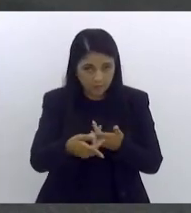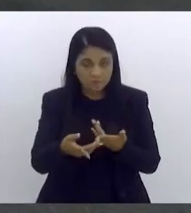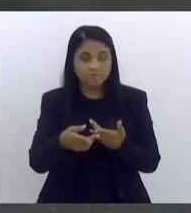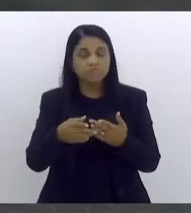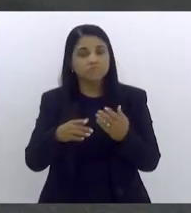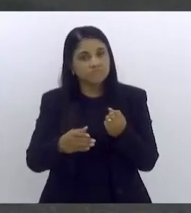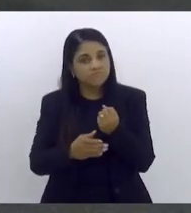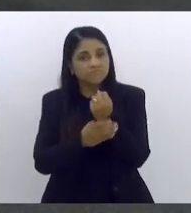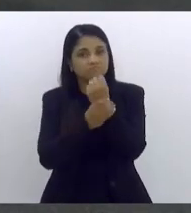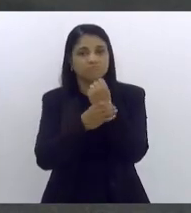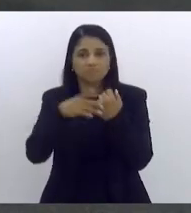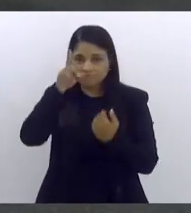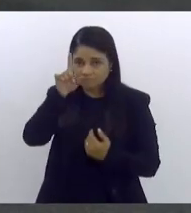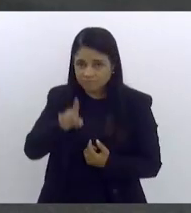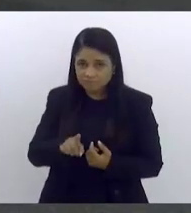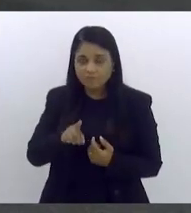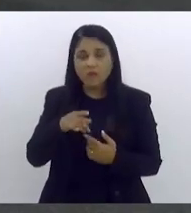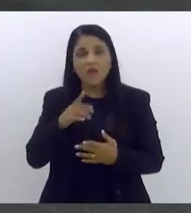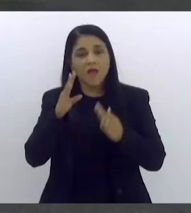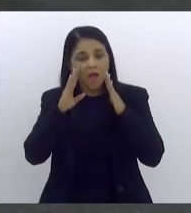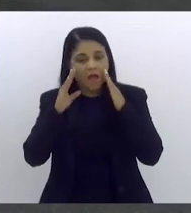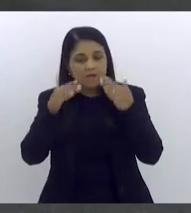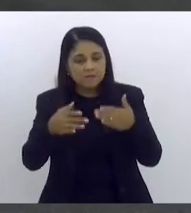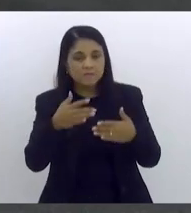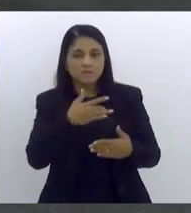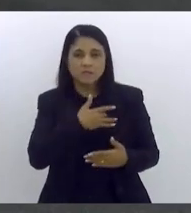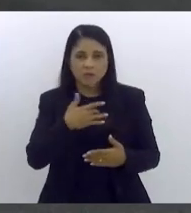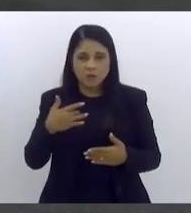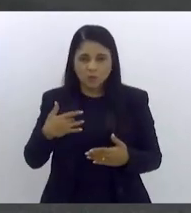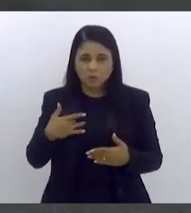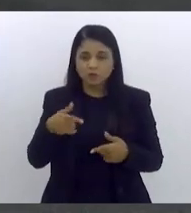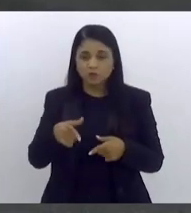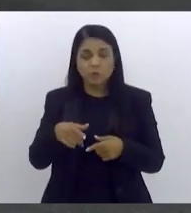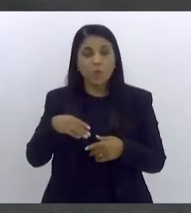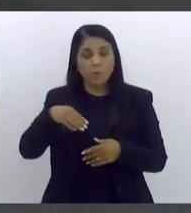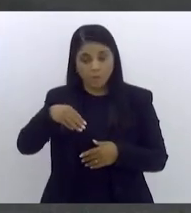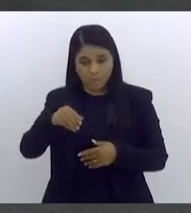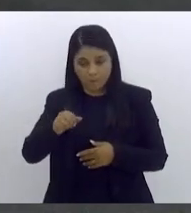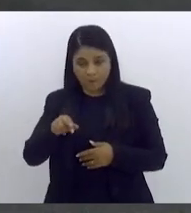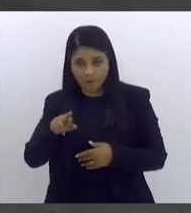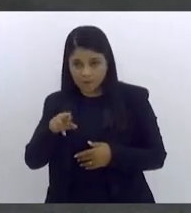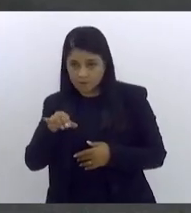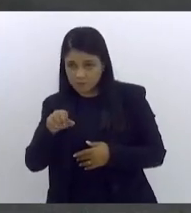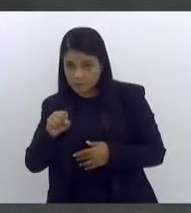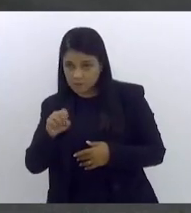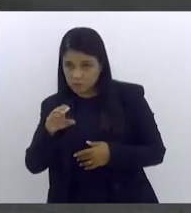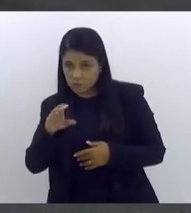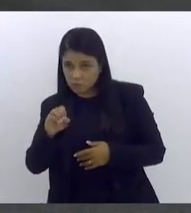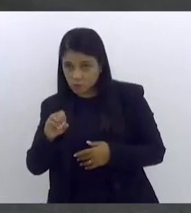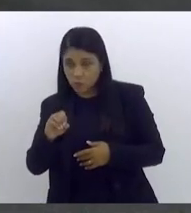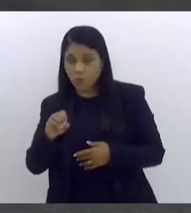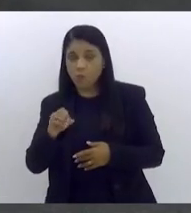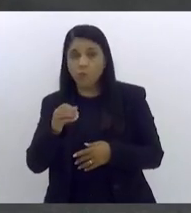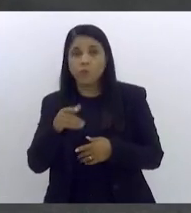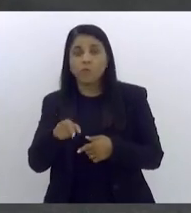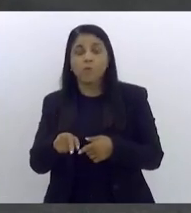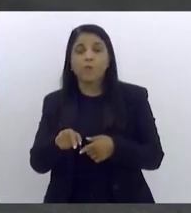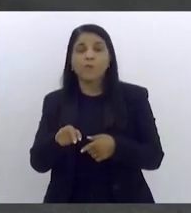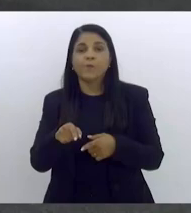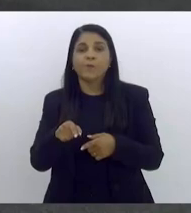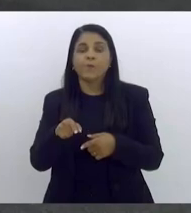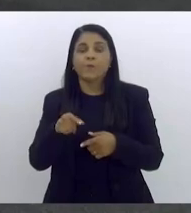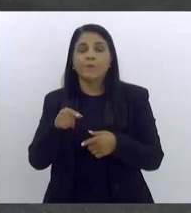garantido. Atenção à saúde, né, a prática do marisco muitas vezes leva, né, a prática da pesca do